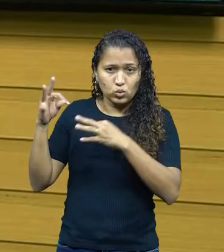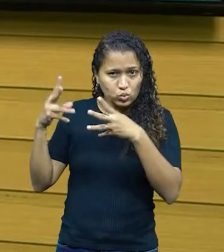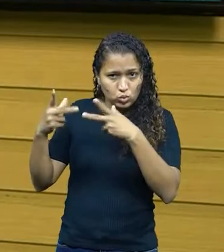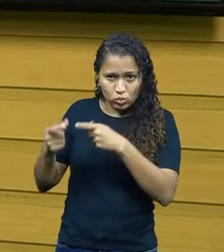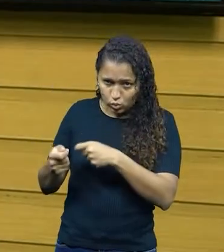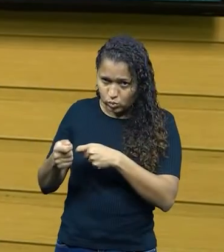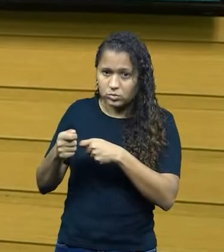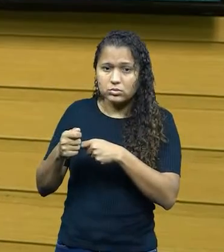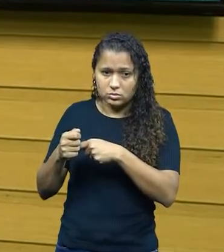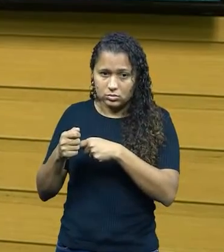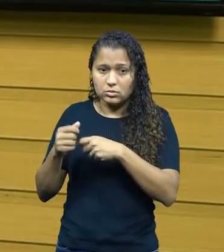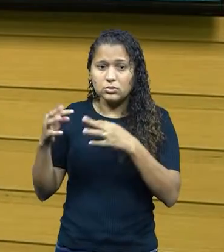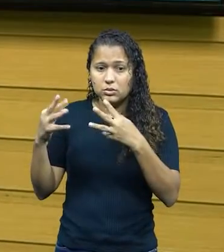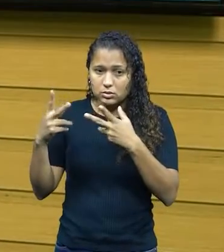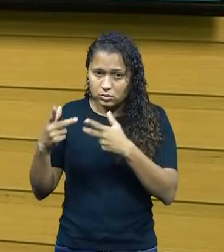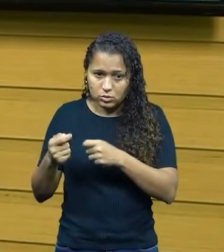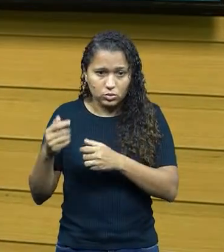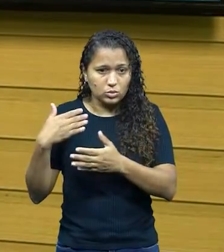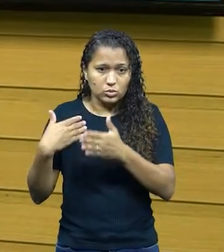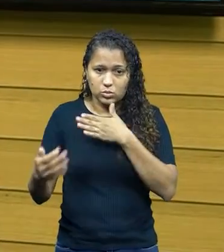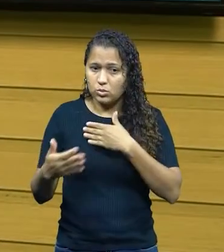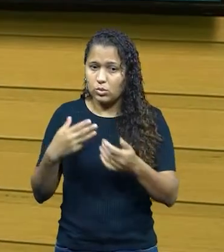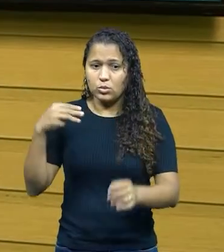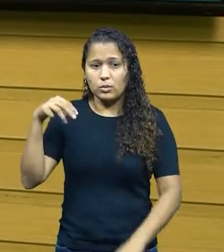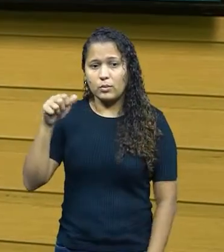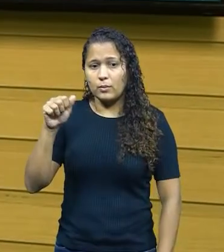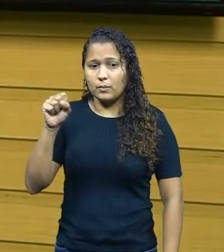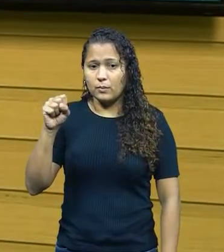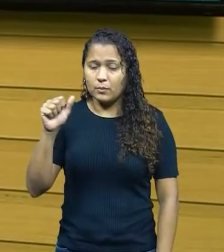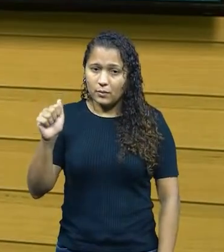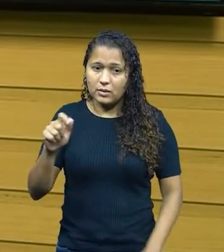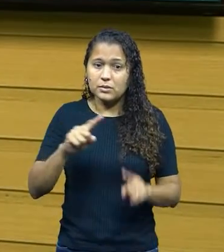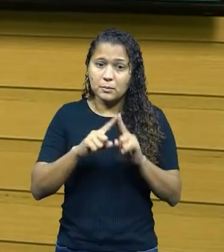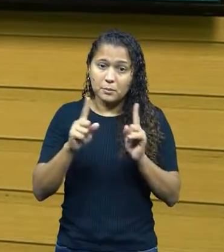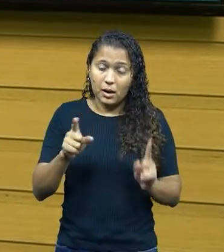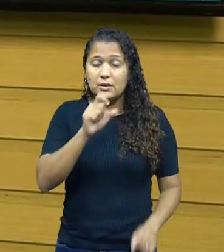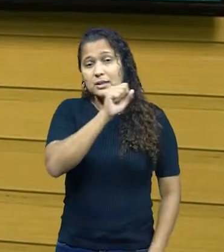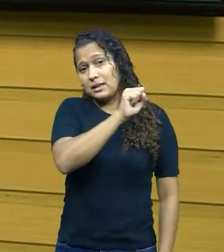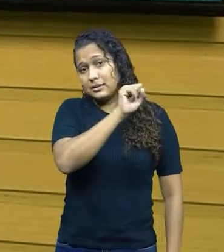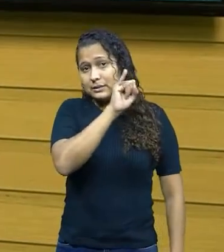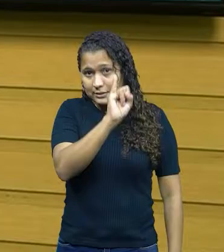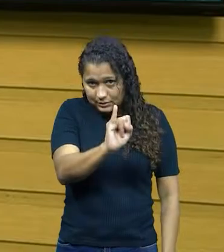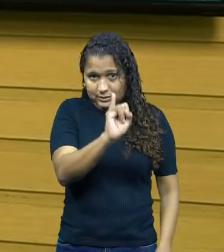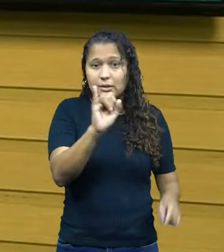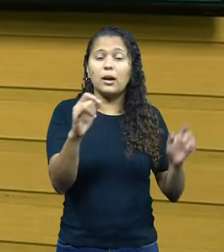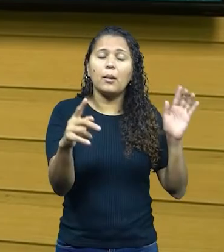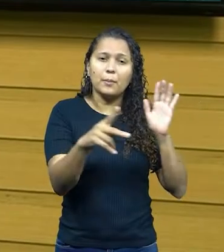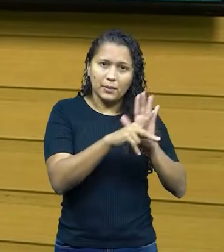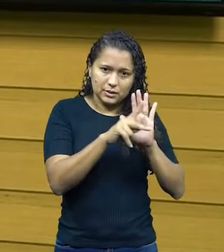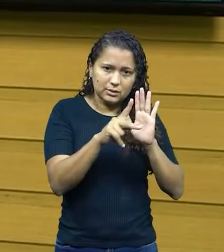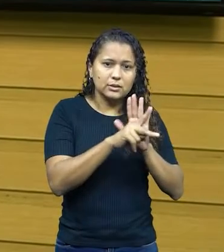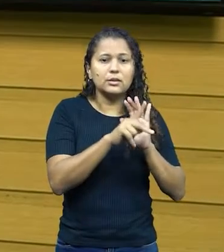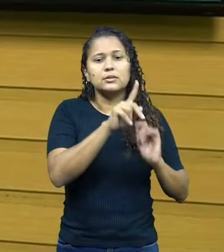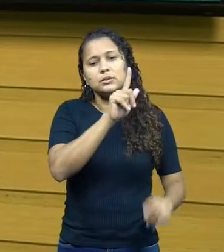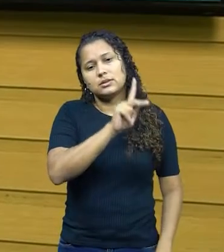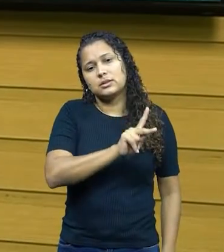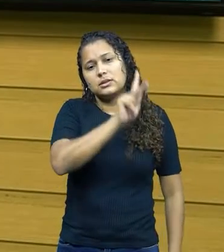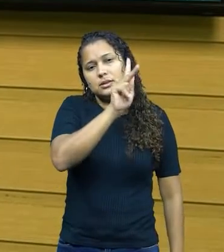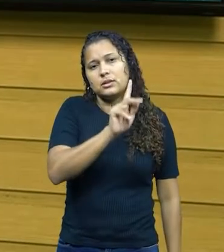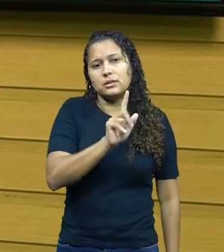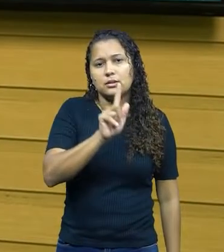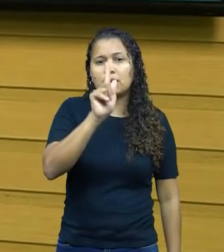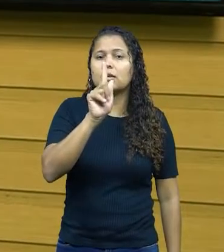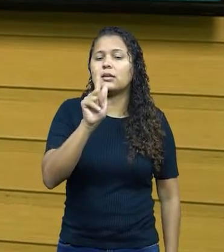todas as contagens de massa, mas no nosso sistema internacional,